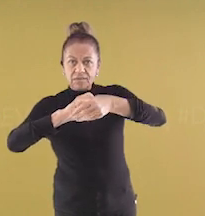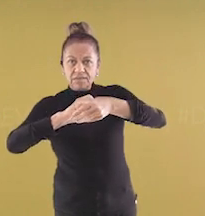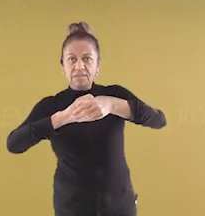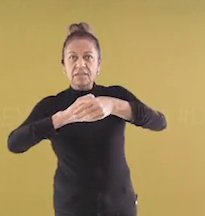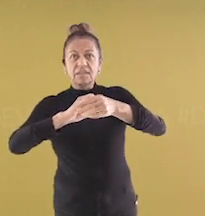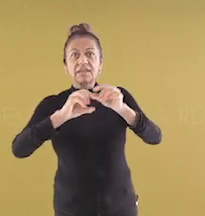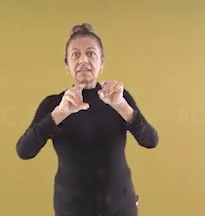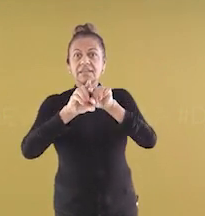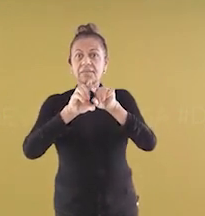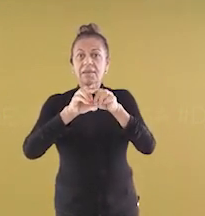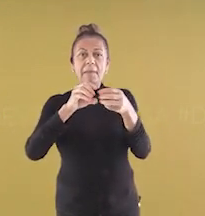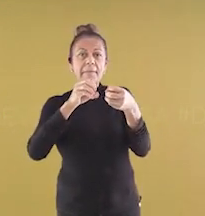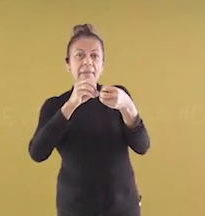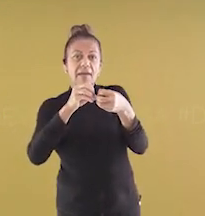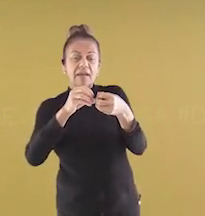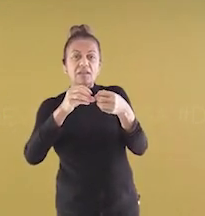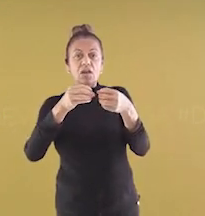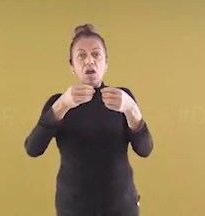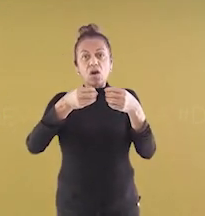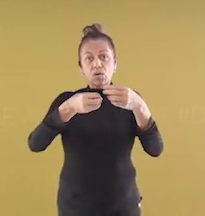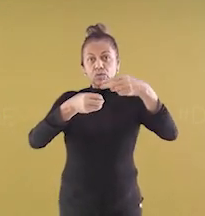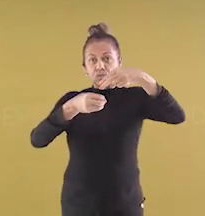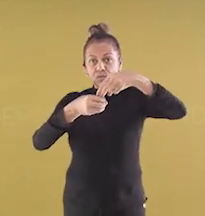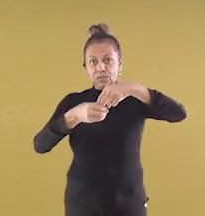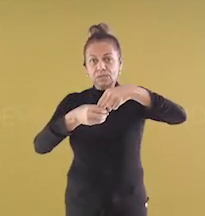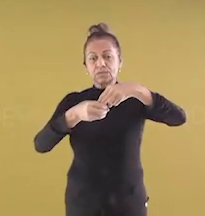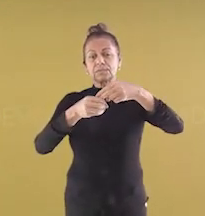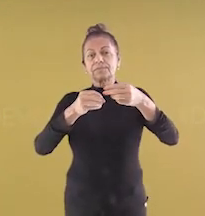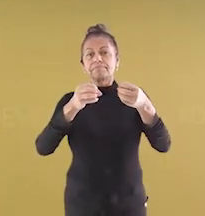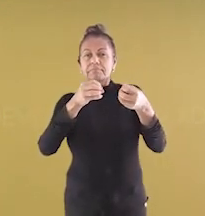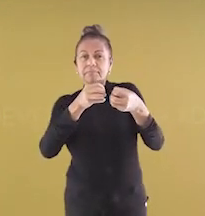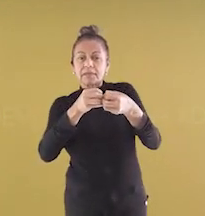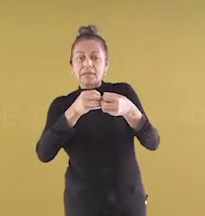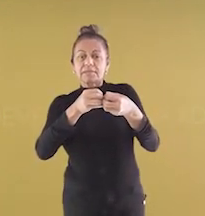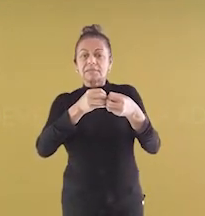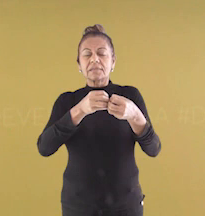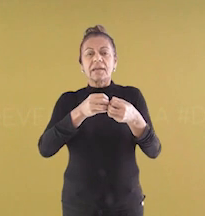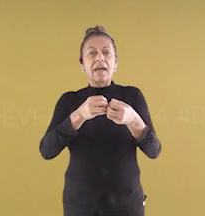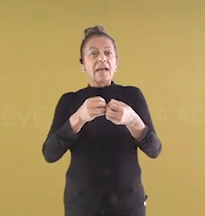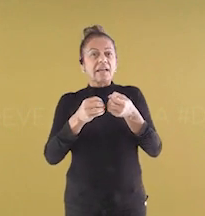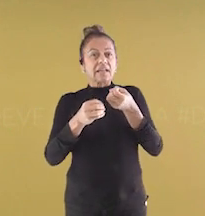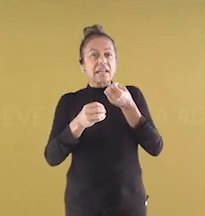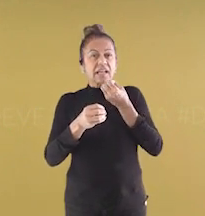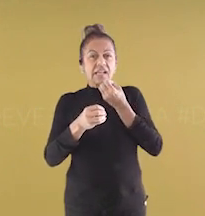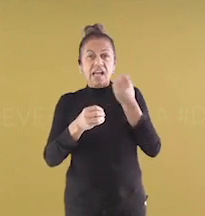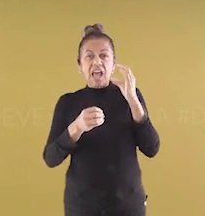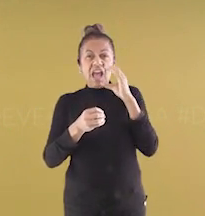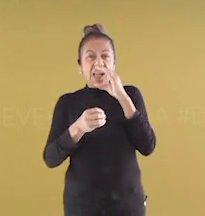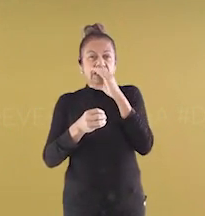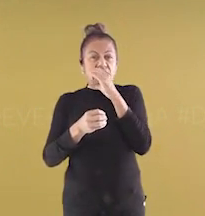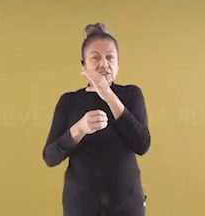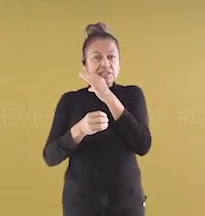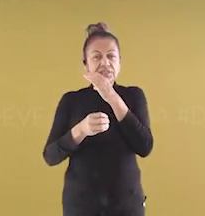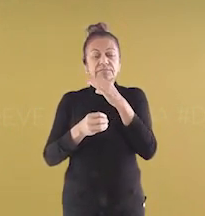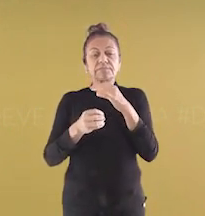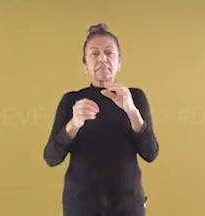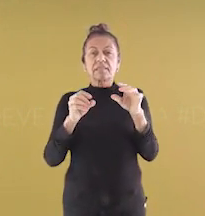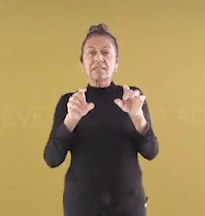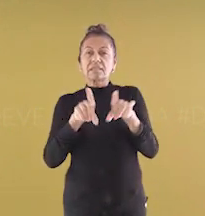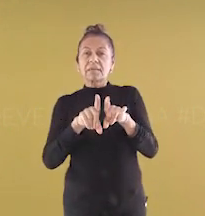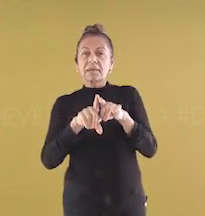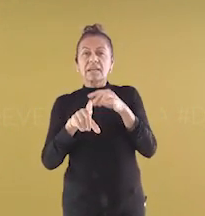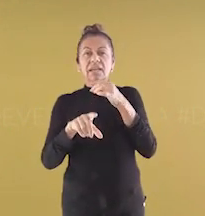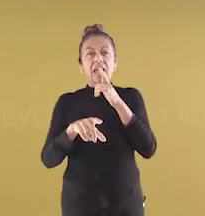mais interna, que fica mais próxima ao núcleo da Terra? Essa parte mais interna ela é mais quente e